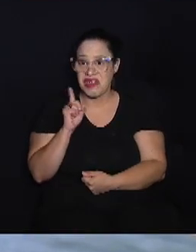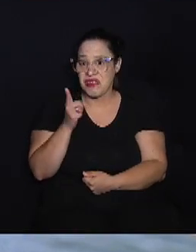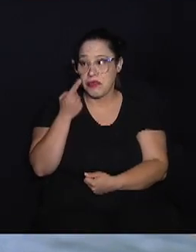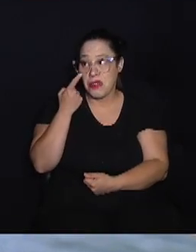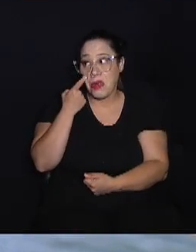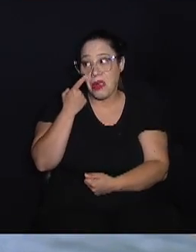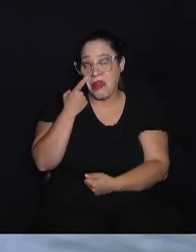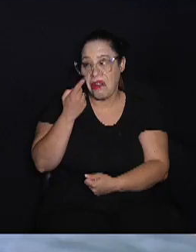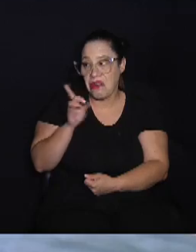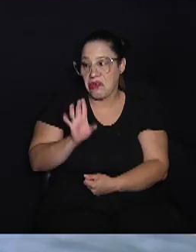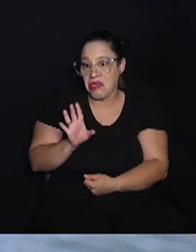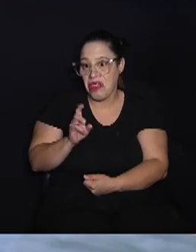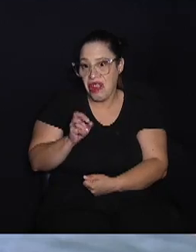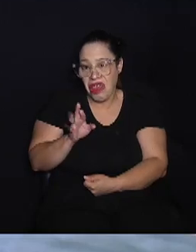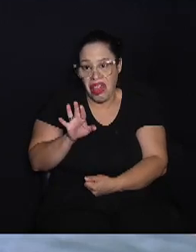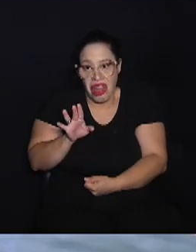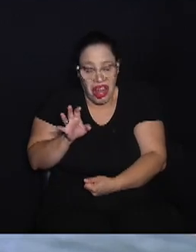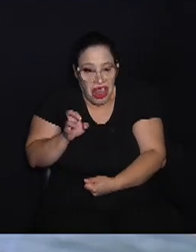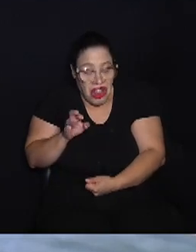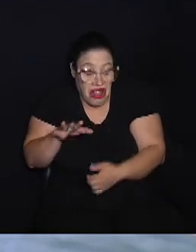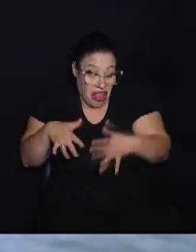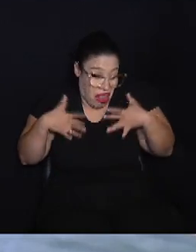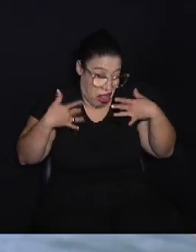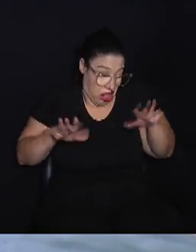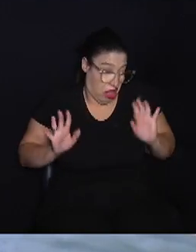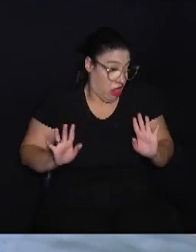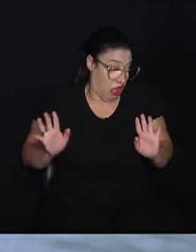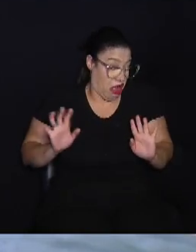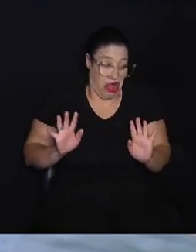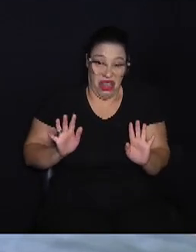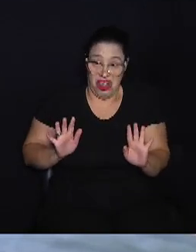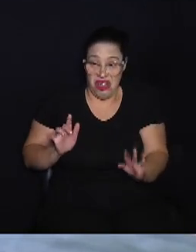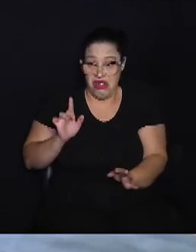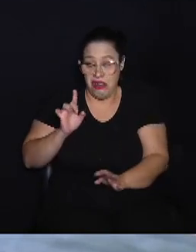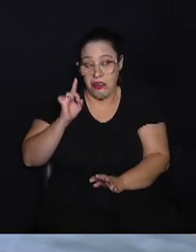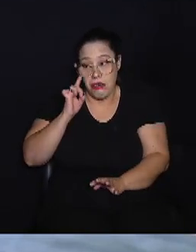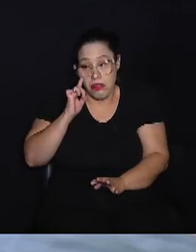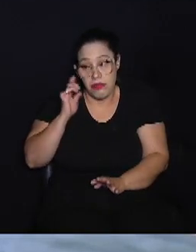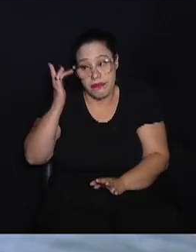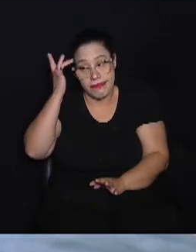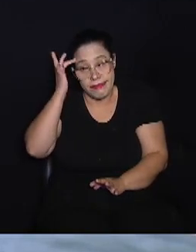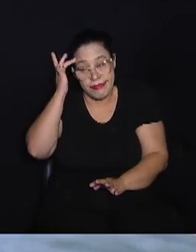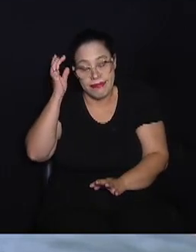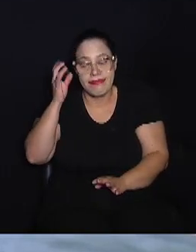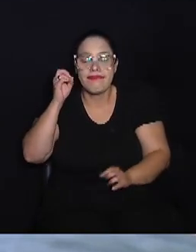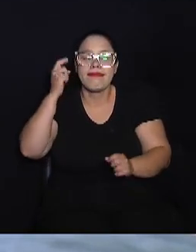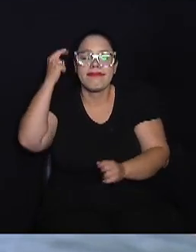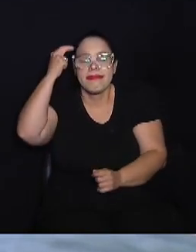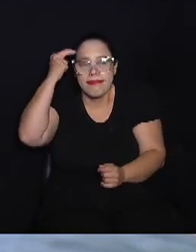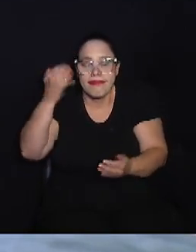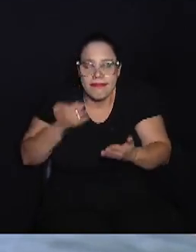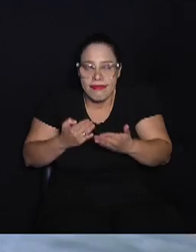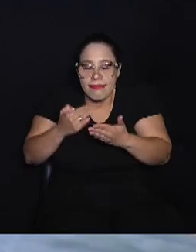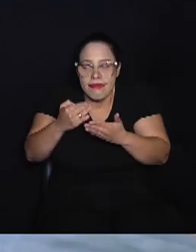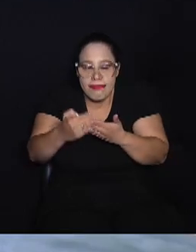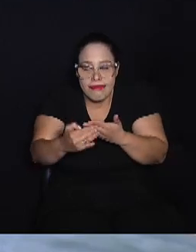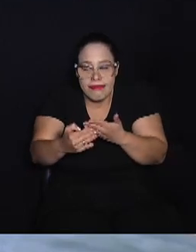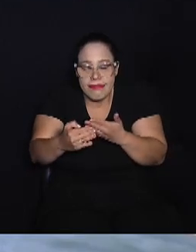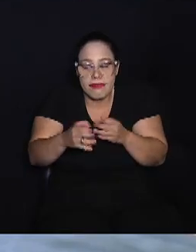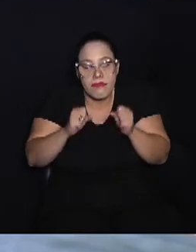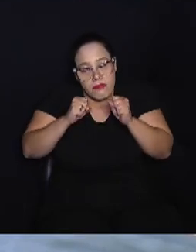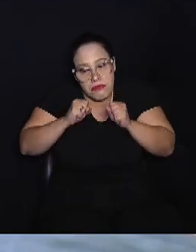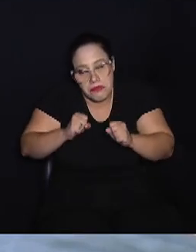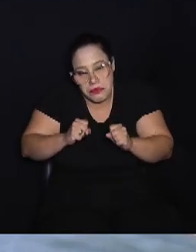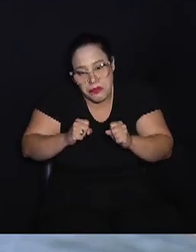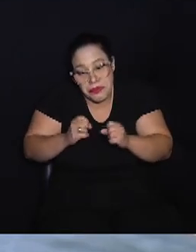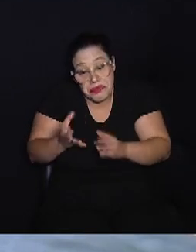vê os lixões, a gente pensa como uma coisa repugnante. Mas eu acho que a nossa ideia é passar que tem coisas que podem ser